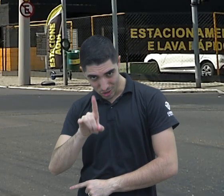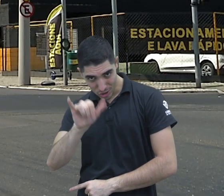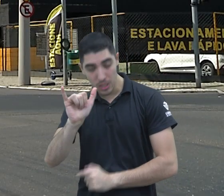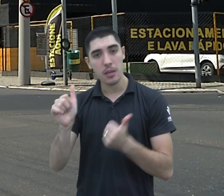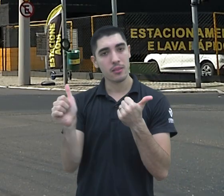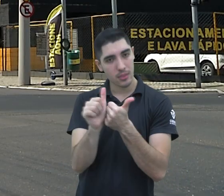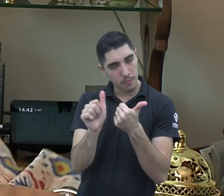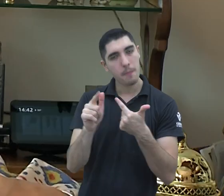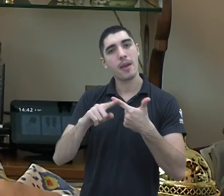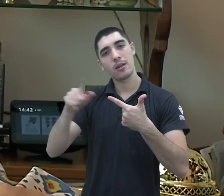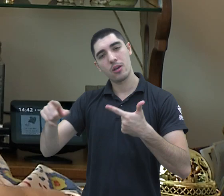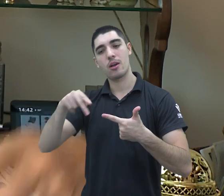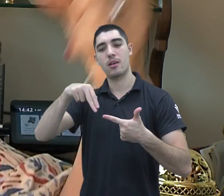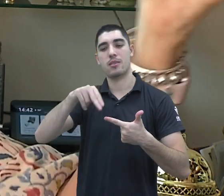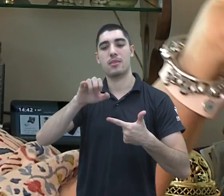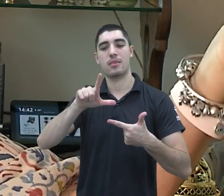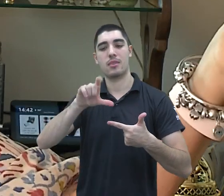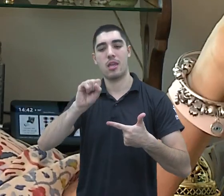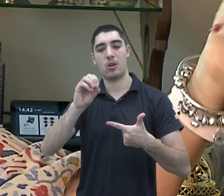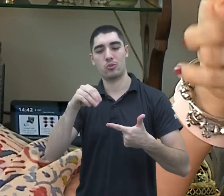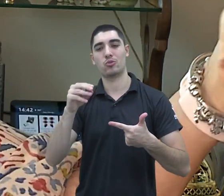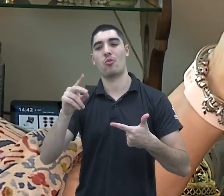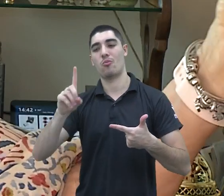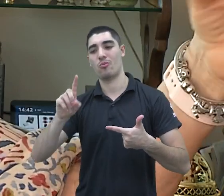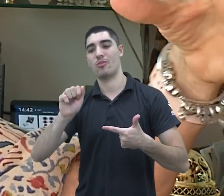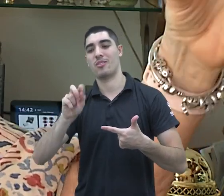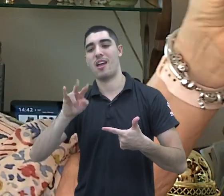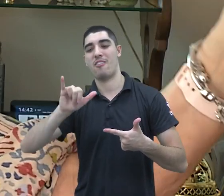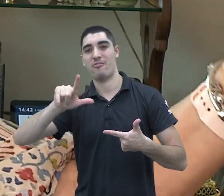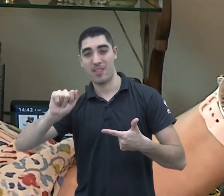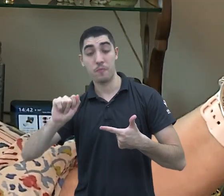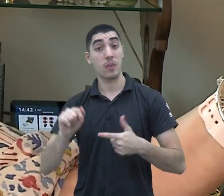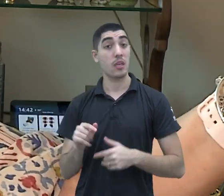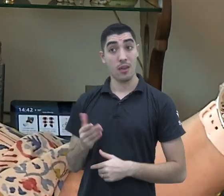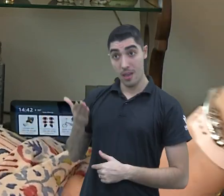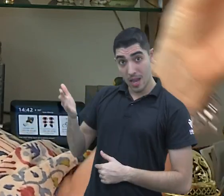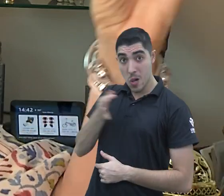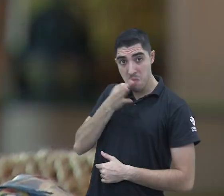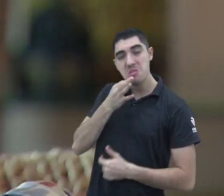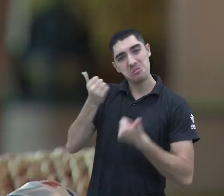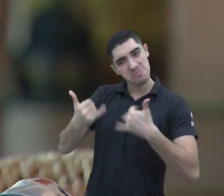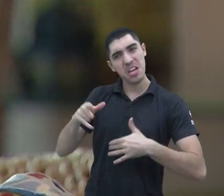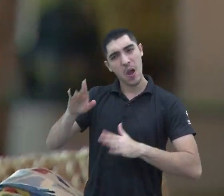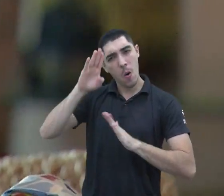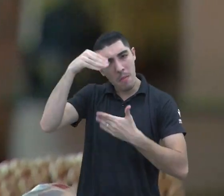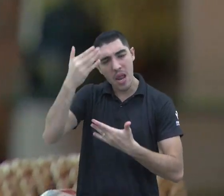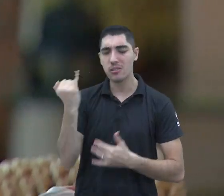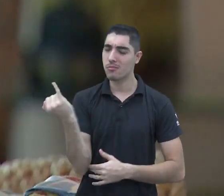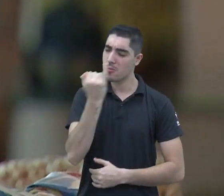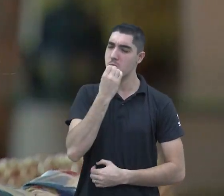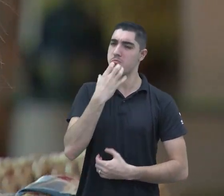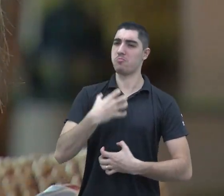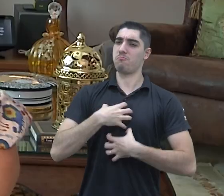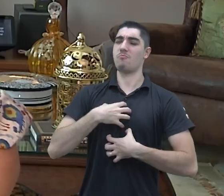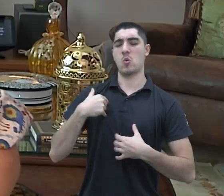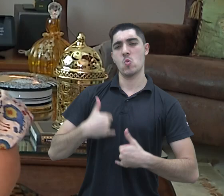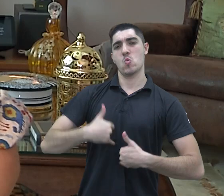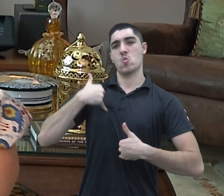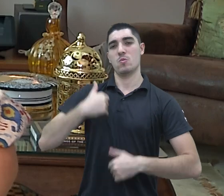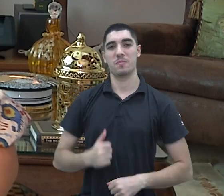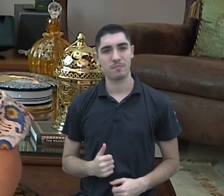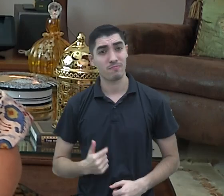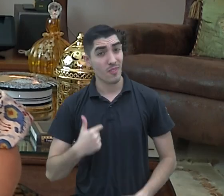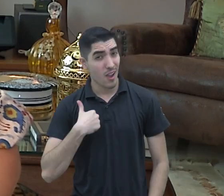Doutor Nelson Dávila. Para a família, uma homenagem justa e merecida, motivo de muito orgulho. Eu tenho um